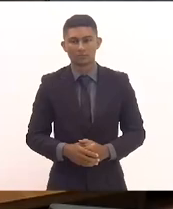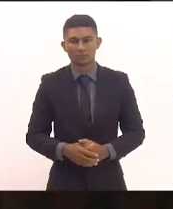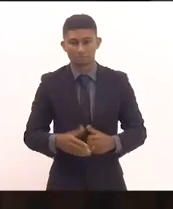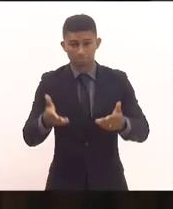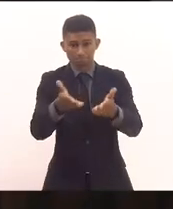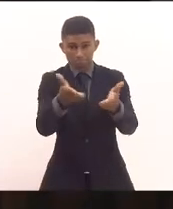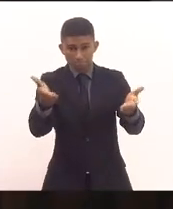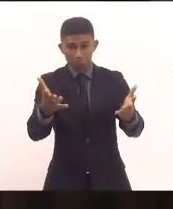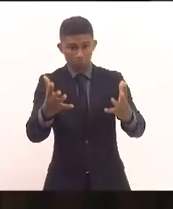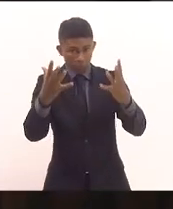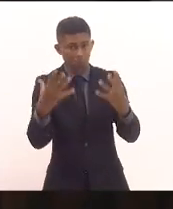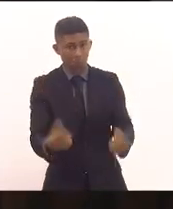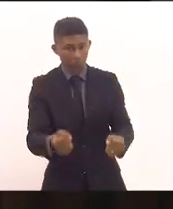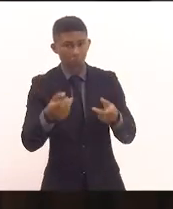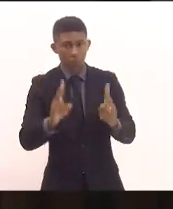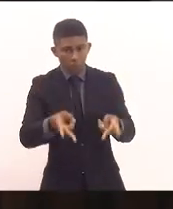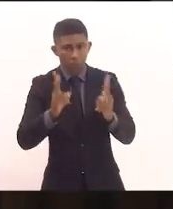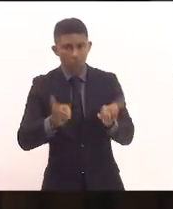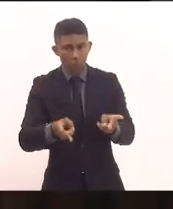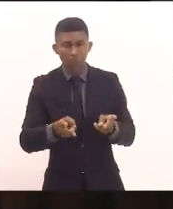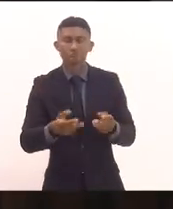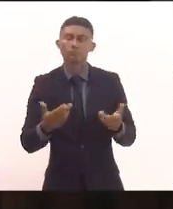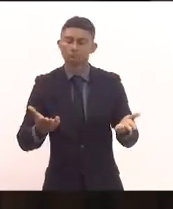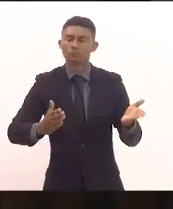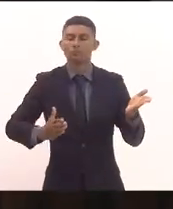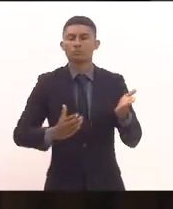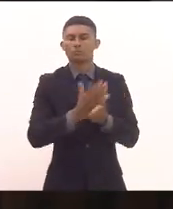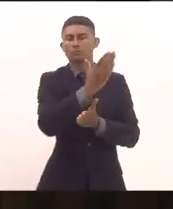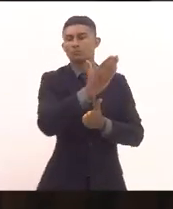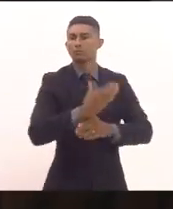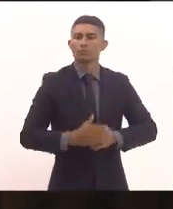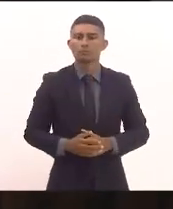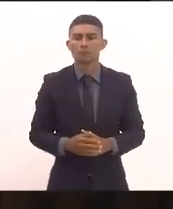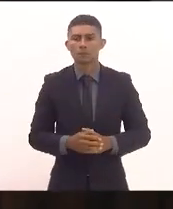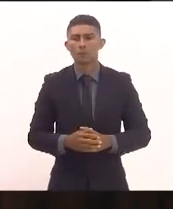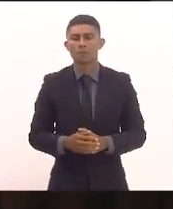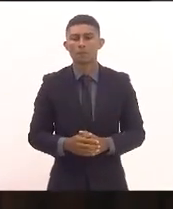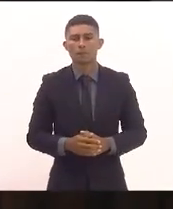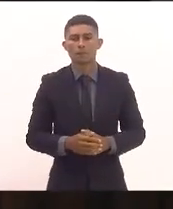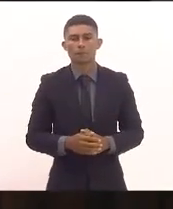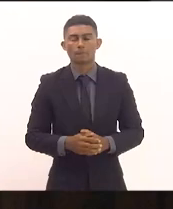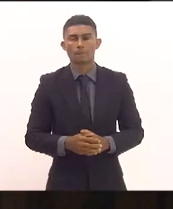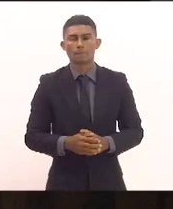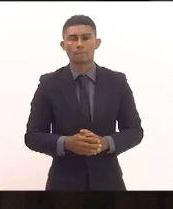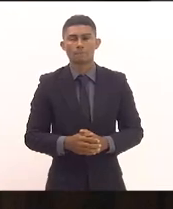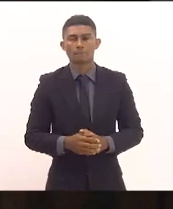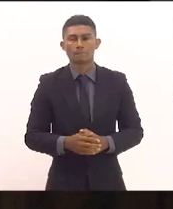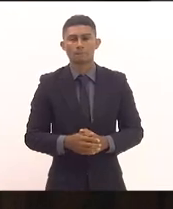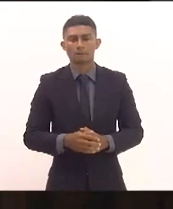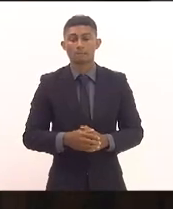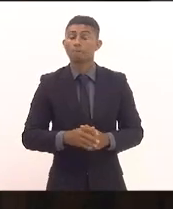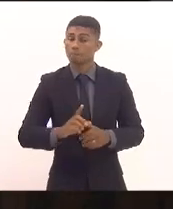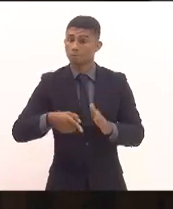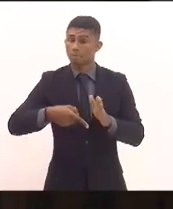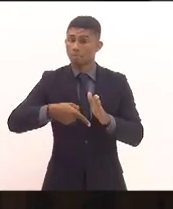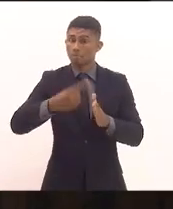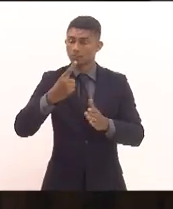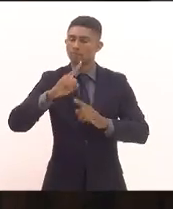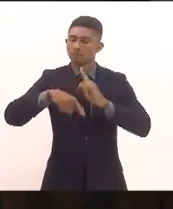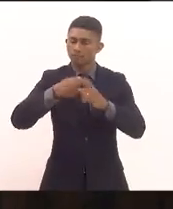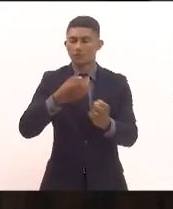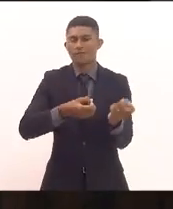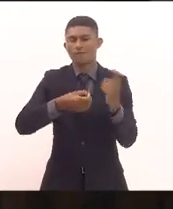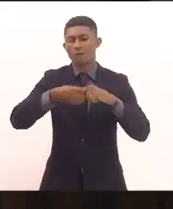Senhores que aprovam, permaneçam como estão. Aprovado em primeira, retorna